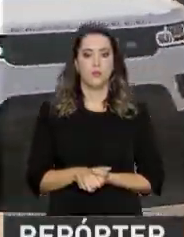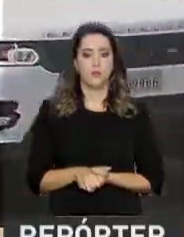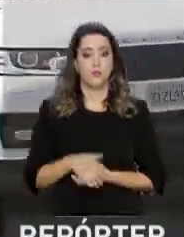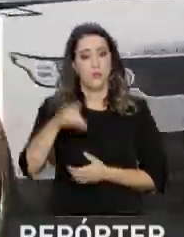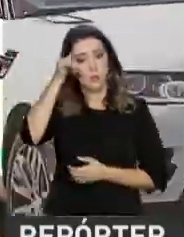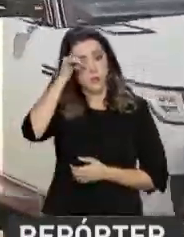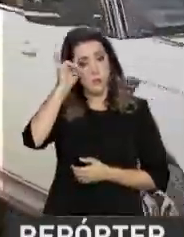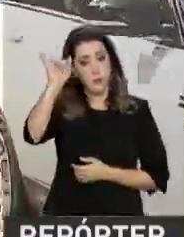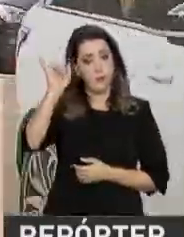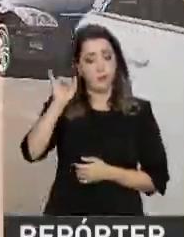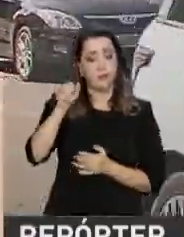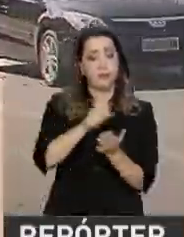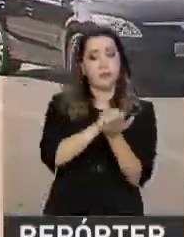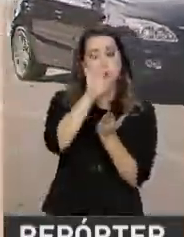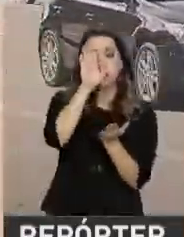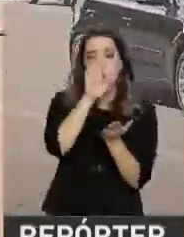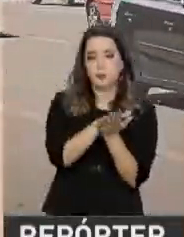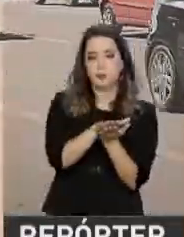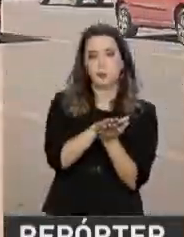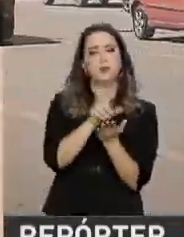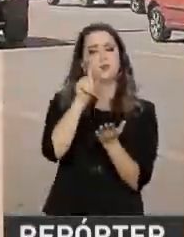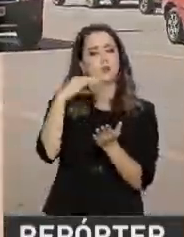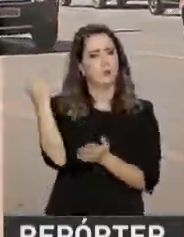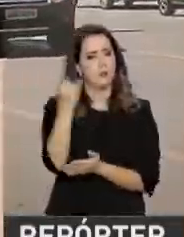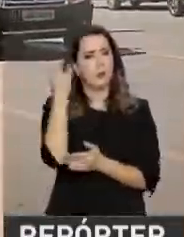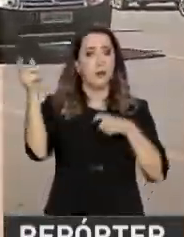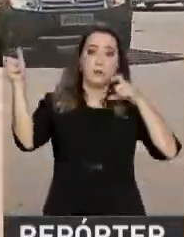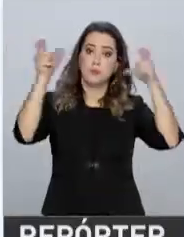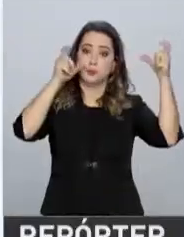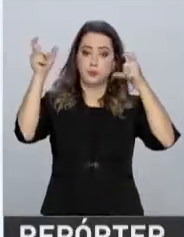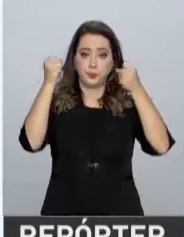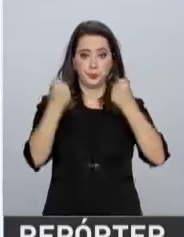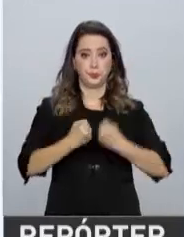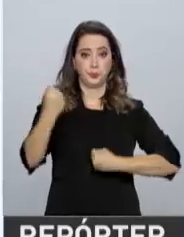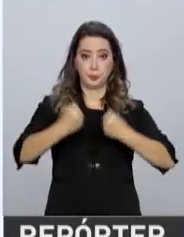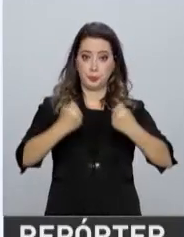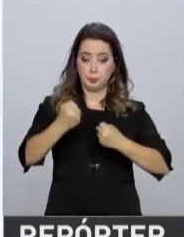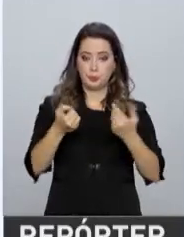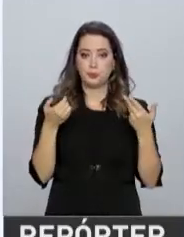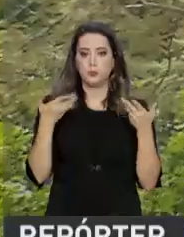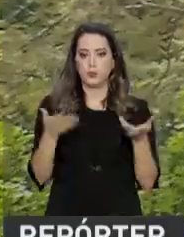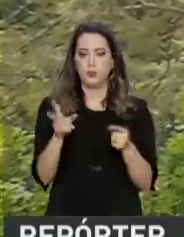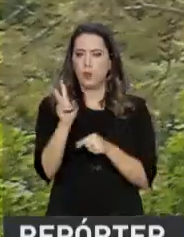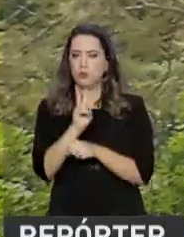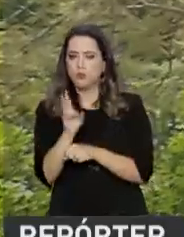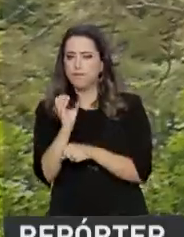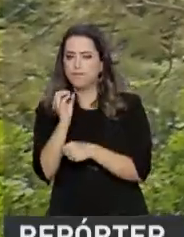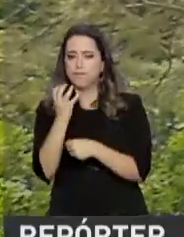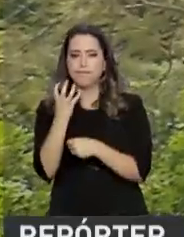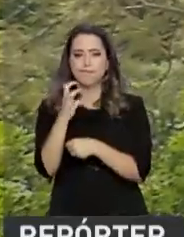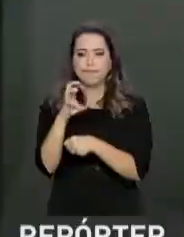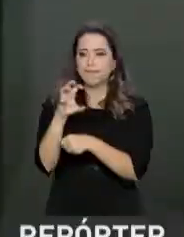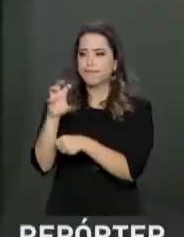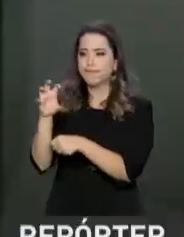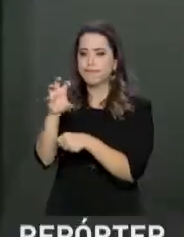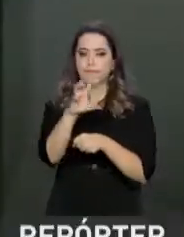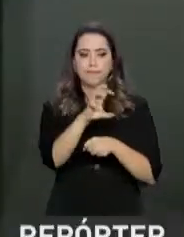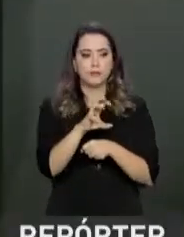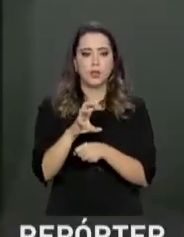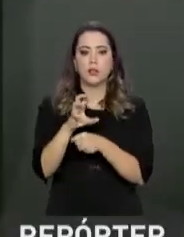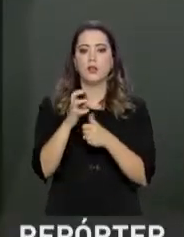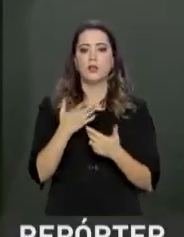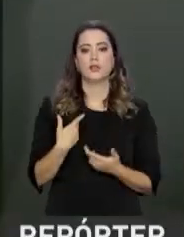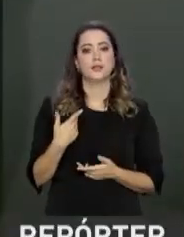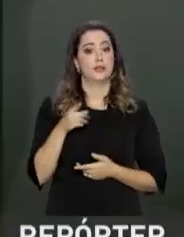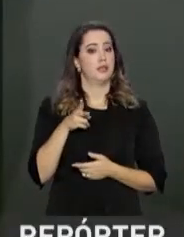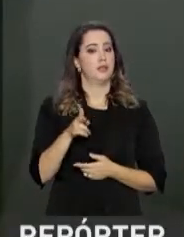Para evitar infração no trânsito, é importante dirigir com atenção. A fiscalização está para todos os lados. A gente é controlado o